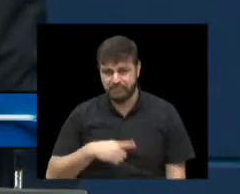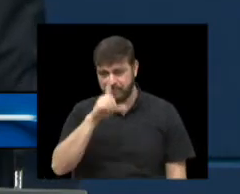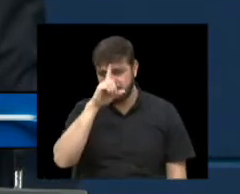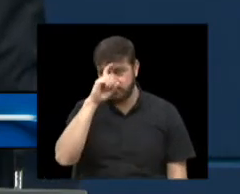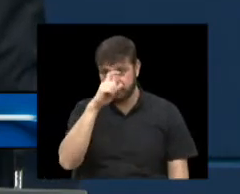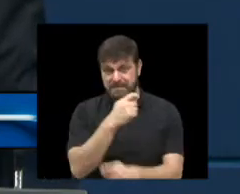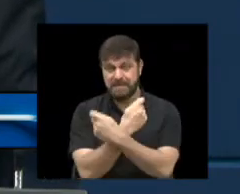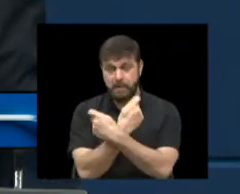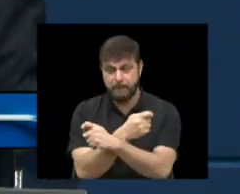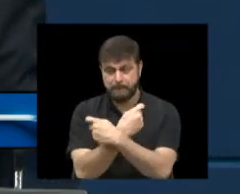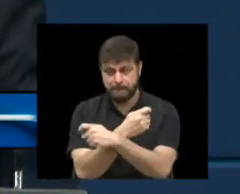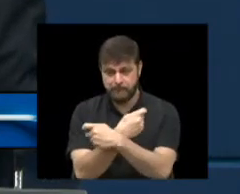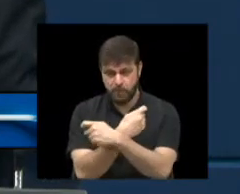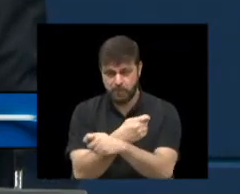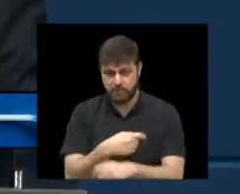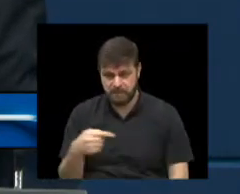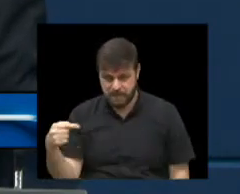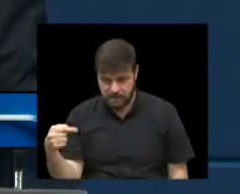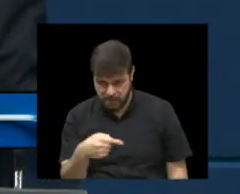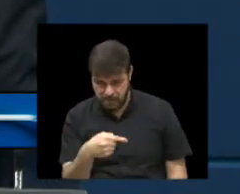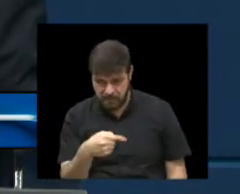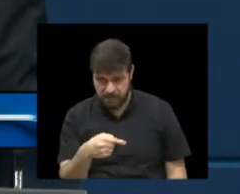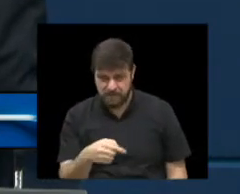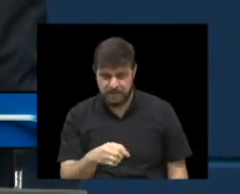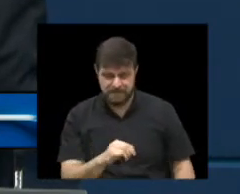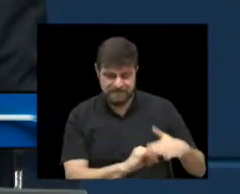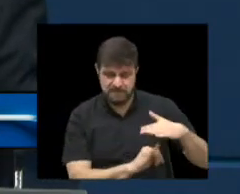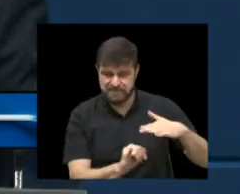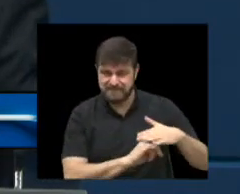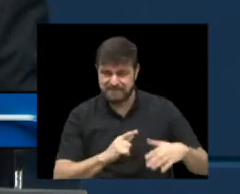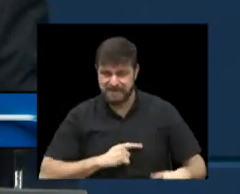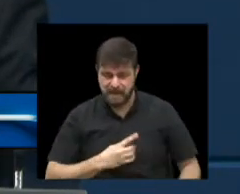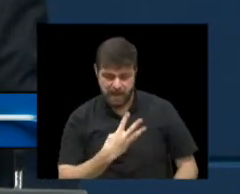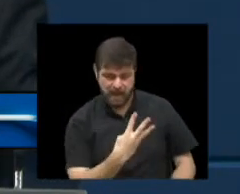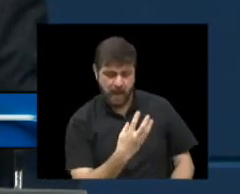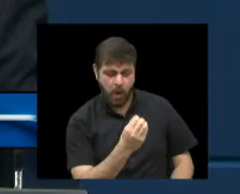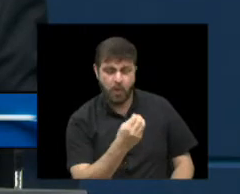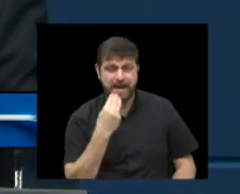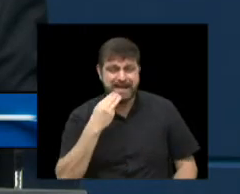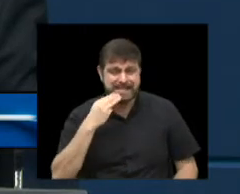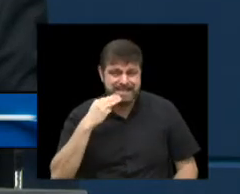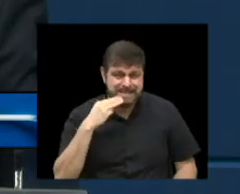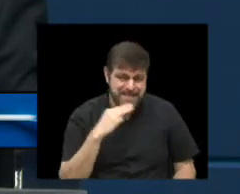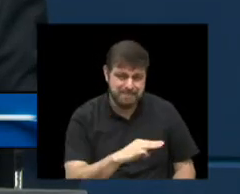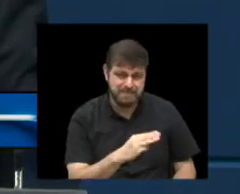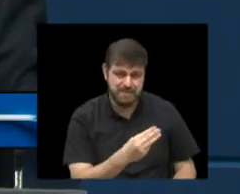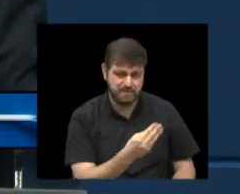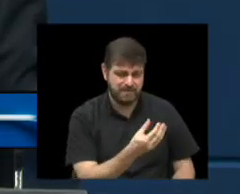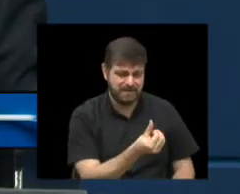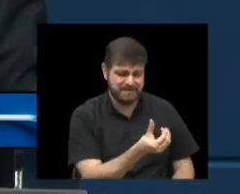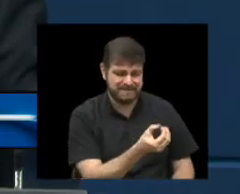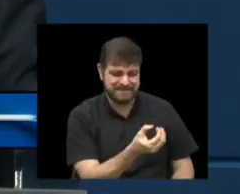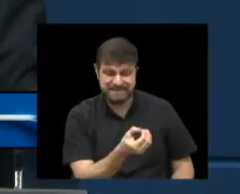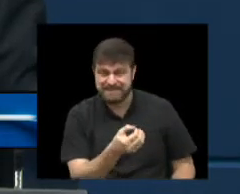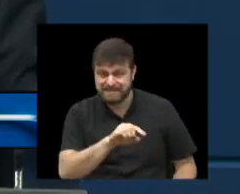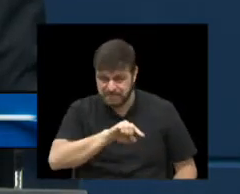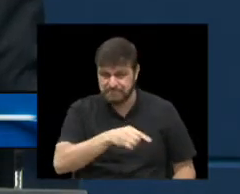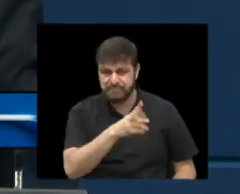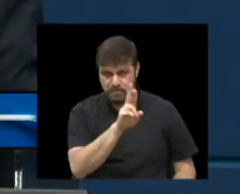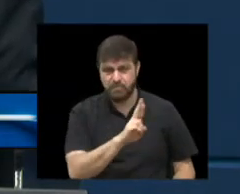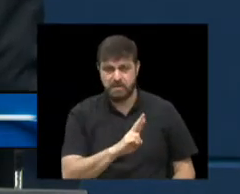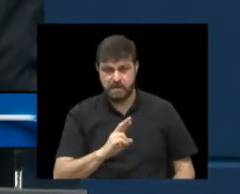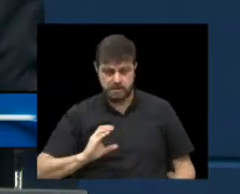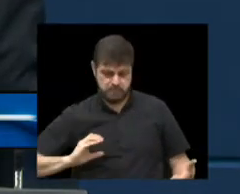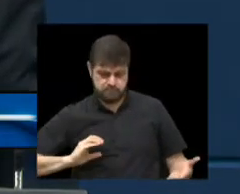PUC. Somente nessa instituição ficou quase 40 milhões e 600 mil reais, 40 milhões e 600 mil